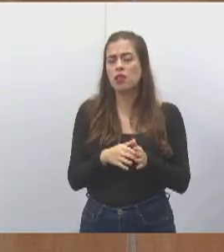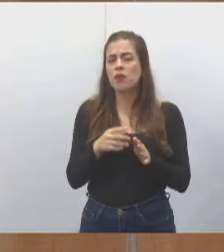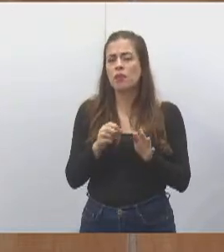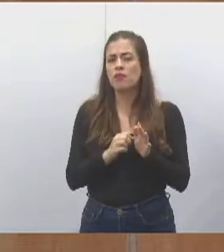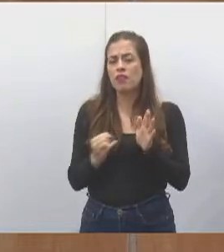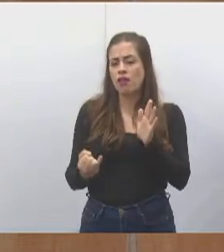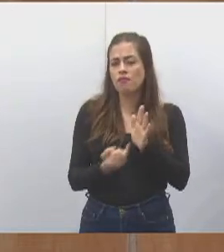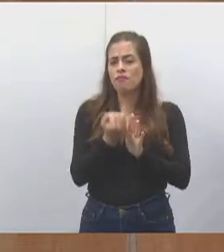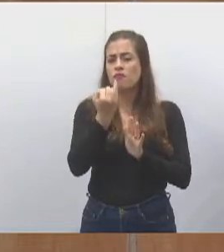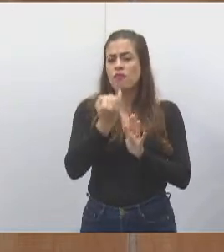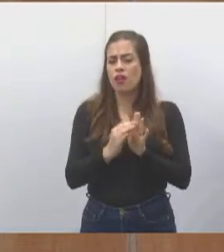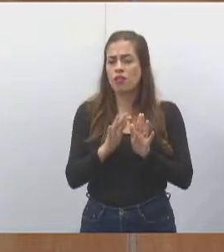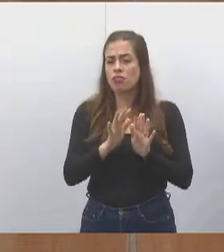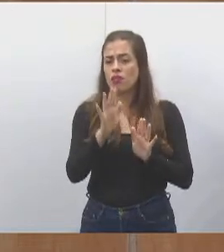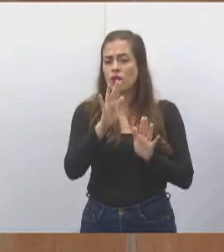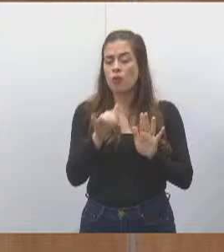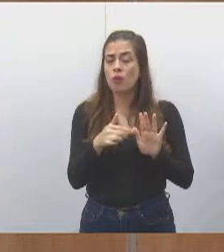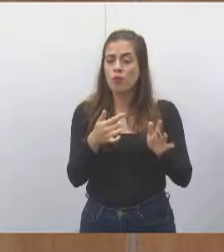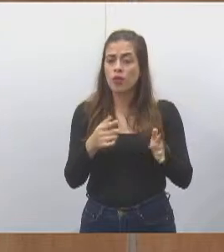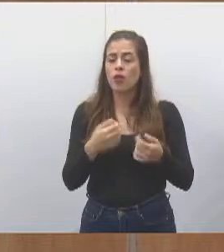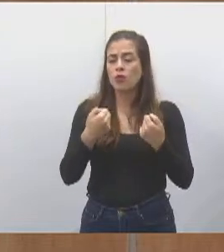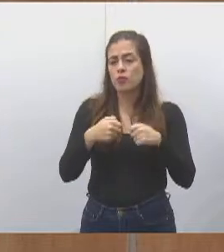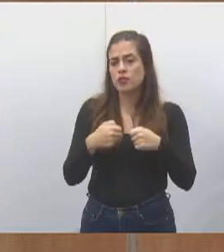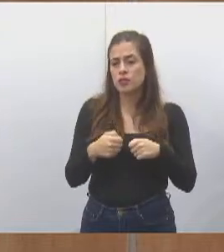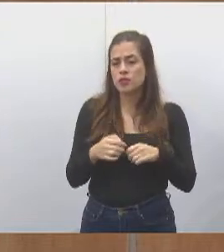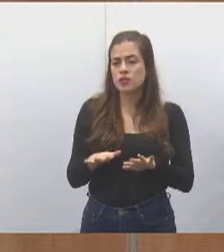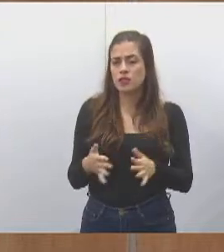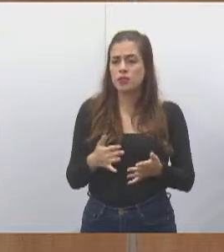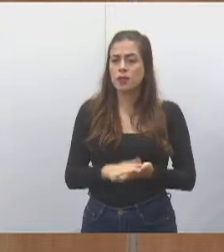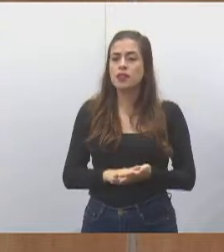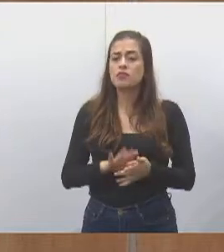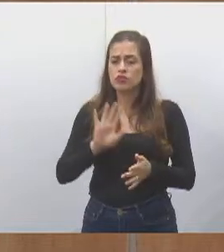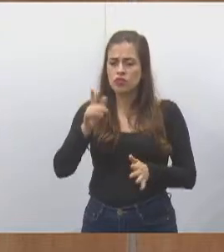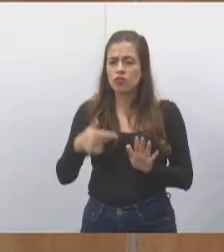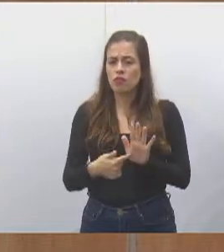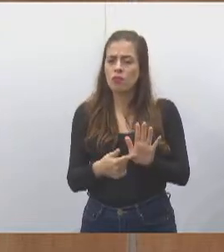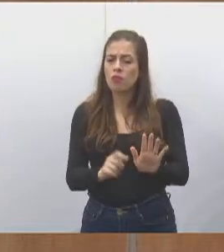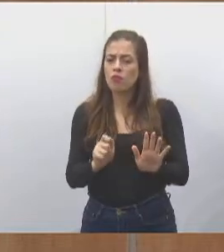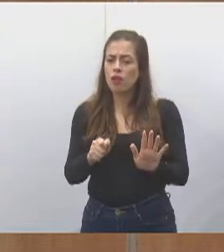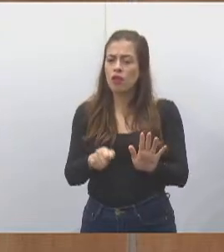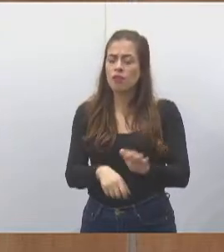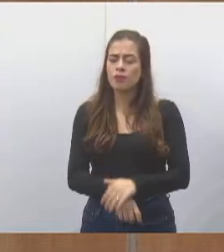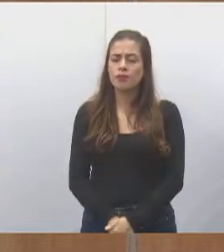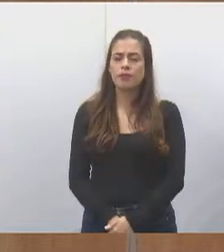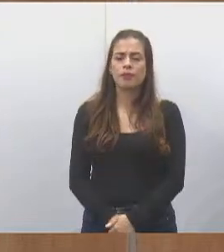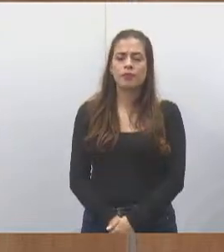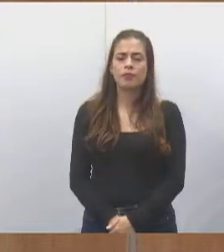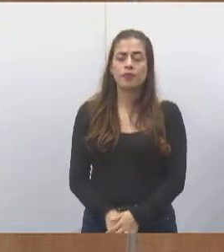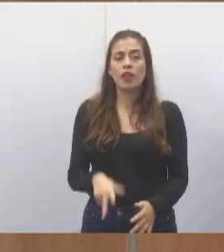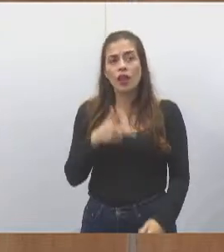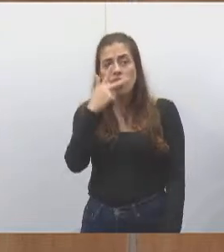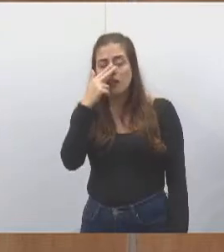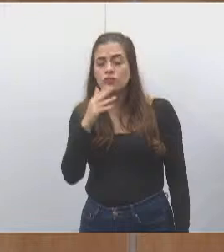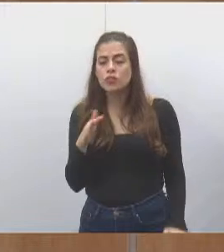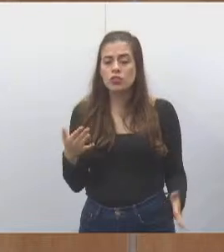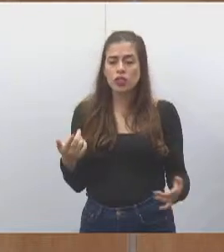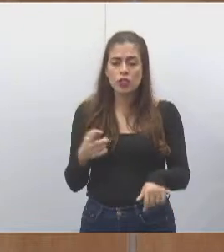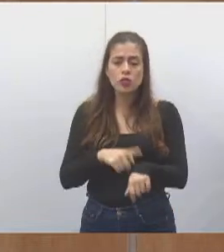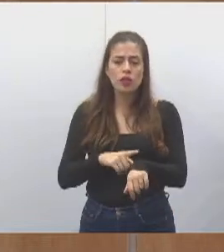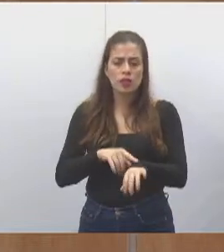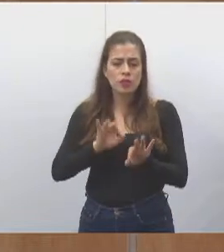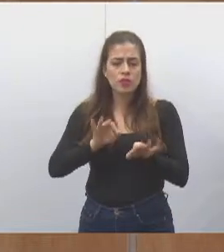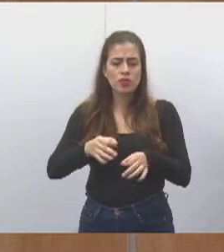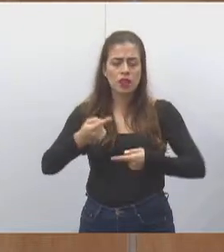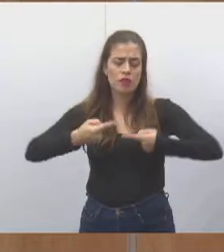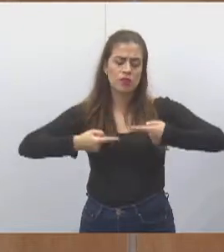inflação, que eu acho que é necessário. O senhor tem razão, mas está previsto sim. Acho que no momento oportuno vai